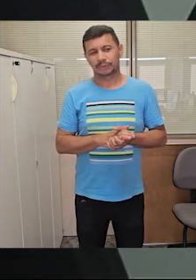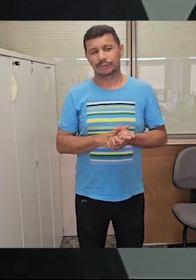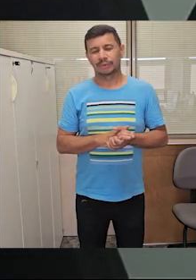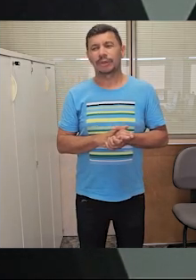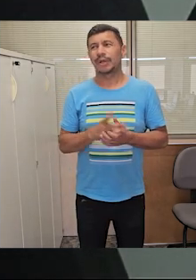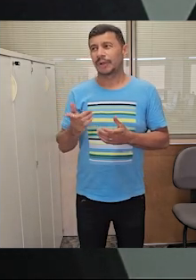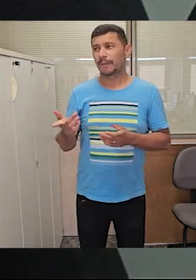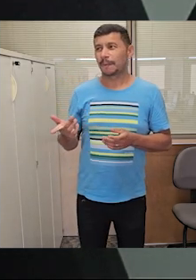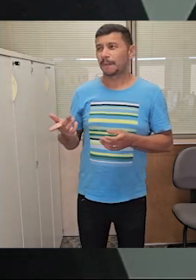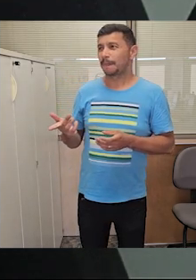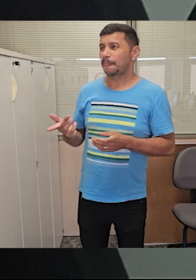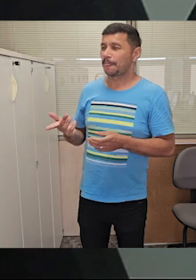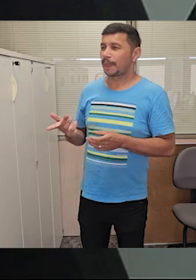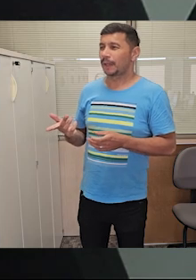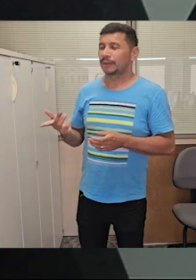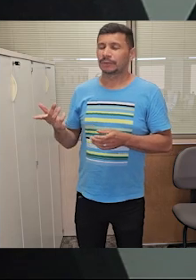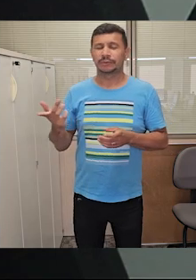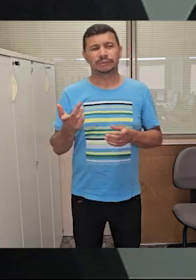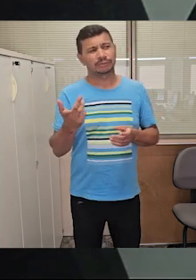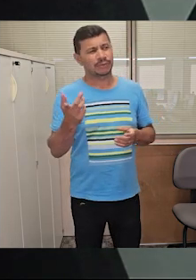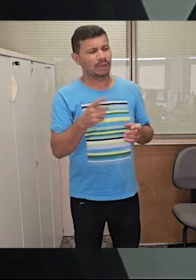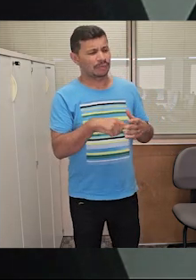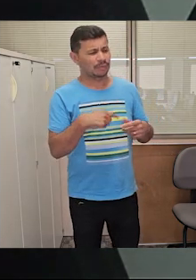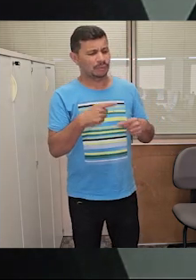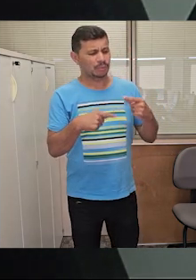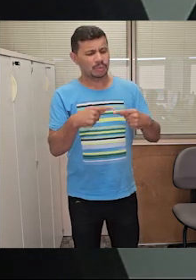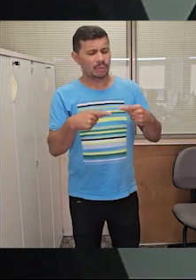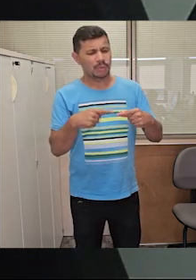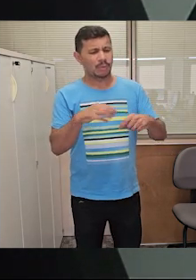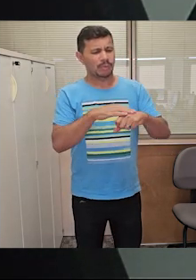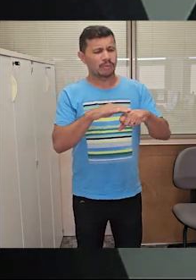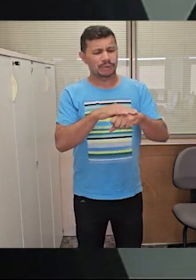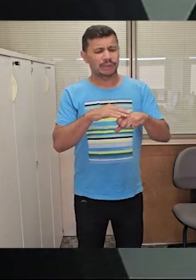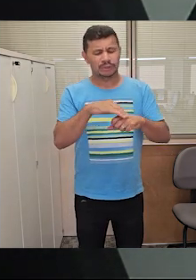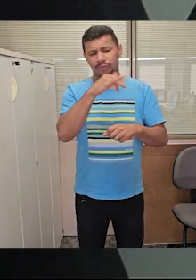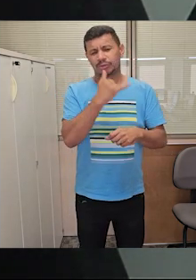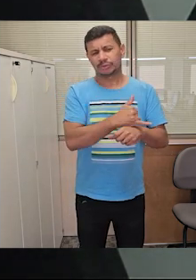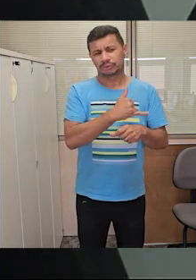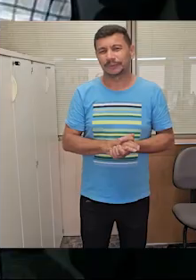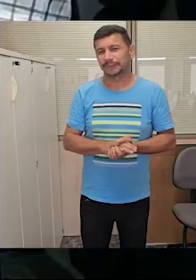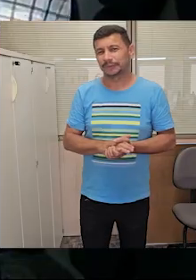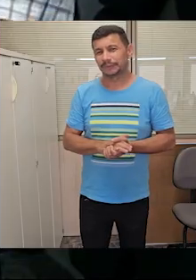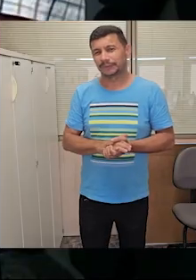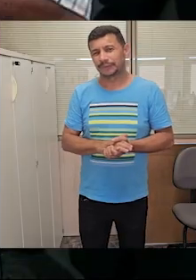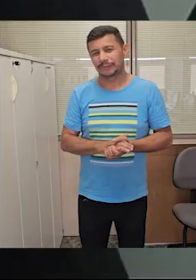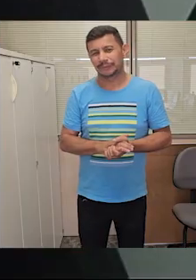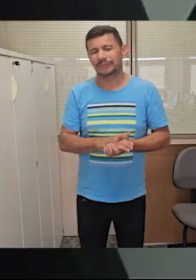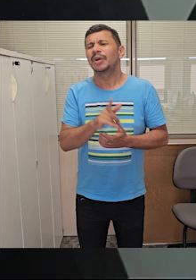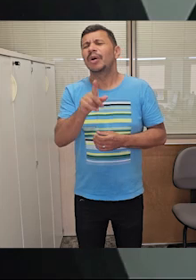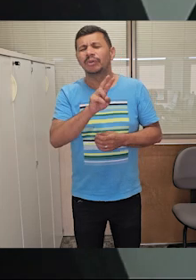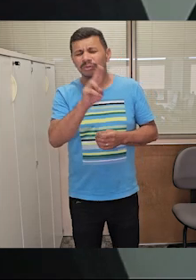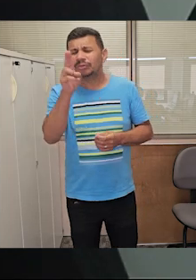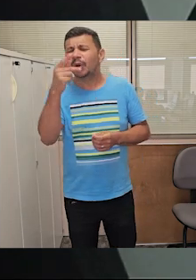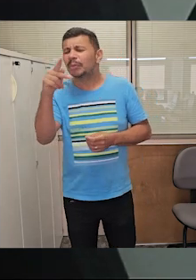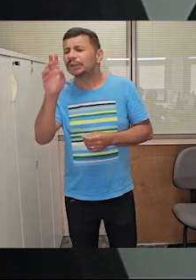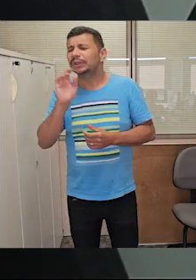Quem estava interrogando era o chefe do DOPS. Aí ele, qual é o